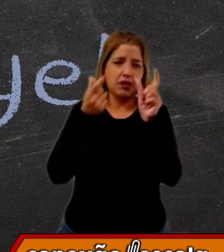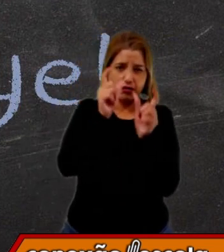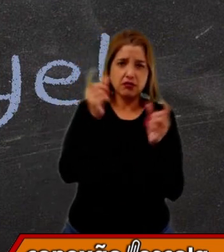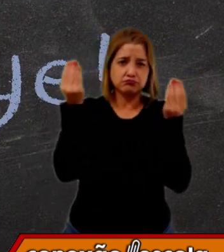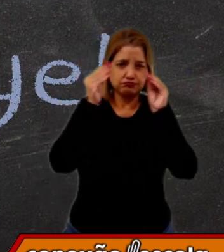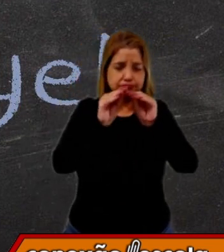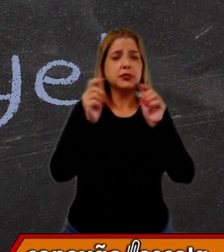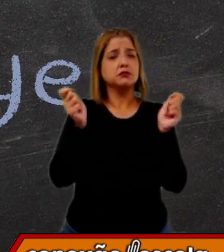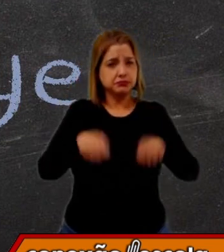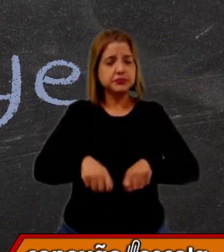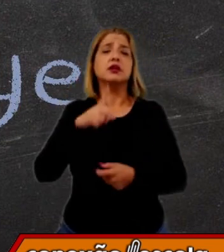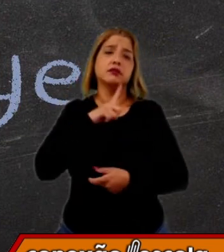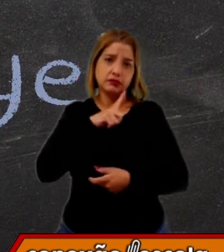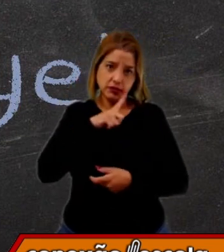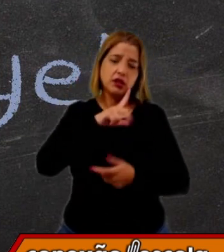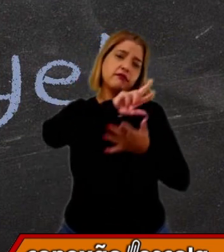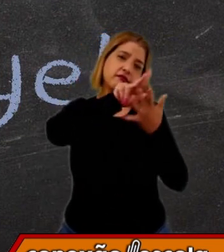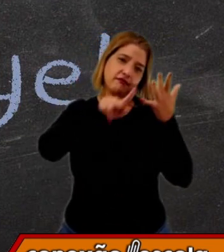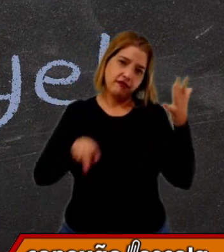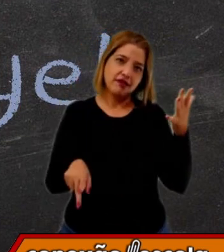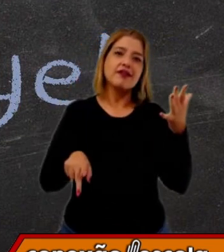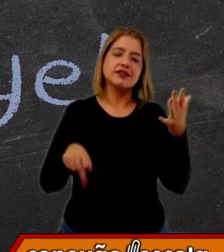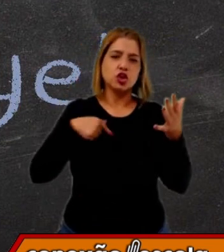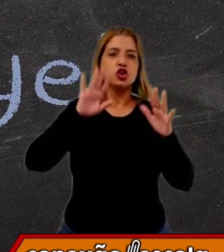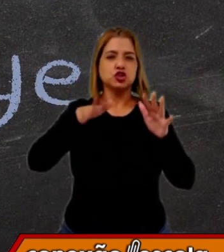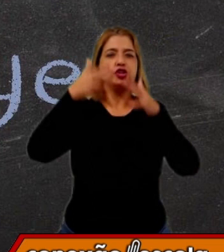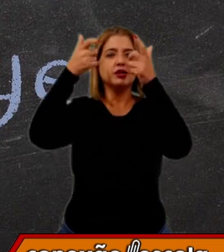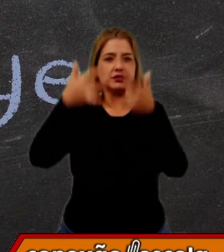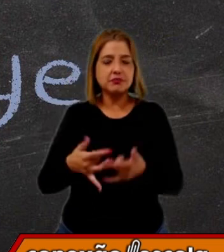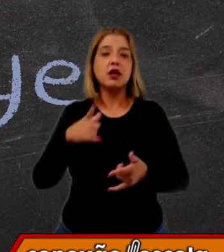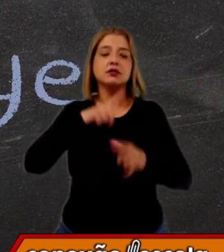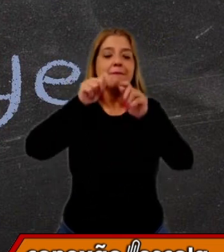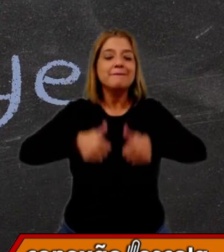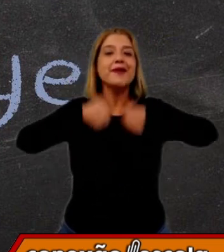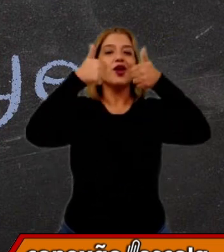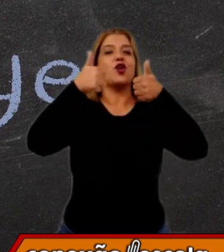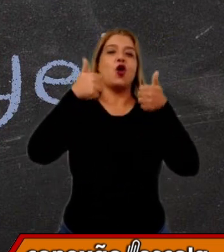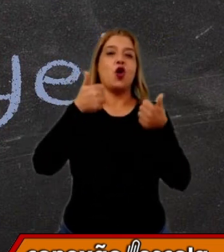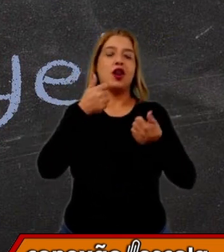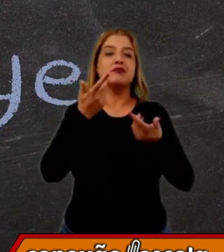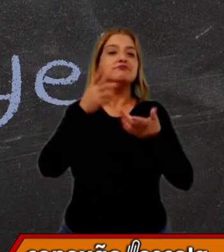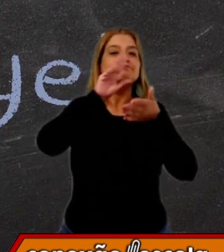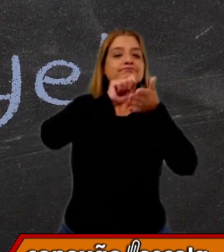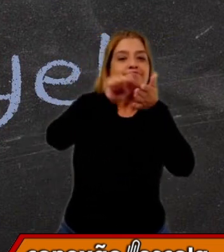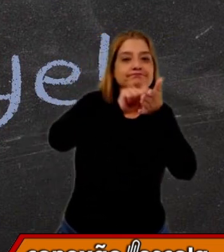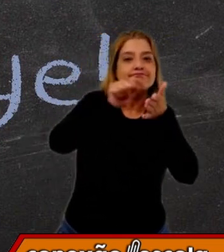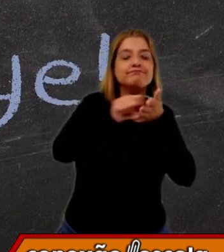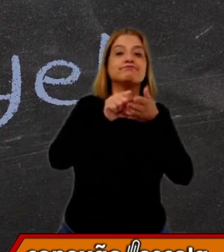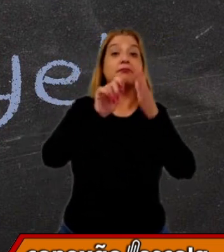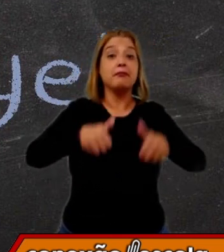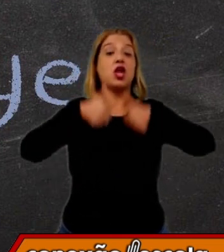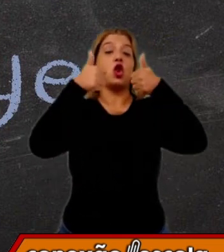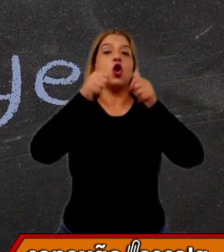dessa aula existem vários outros conectivos que melhoram a nossa fala que melhoram no texto que